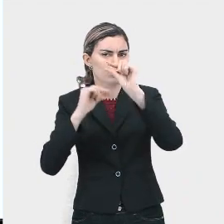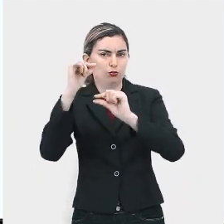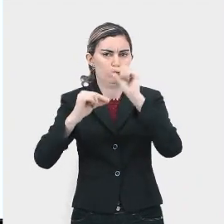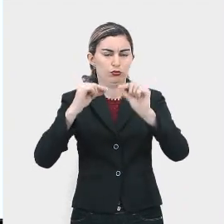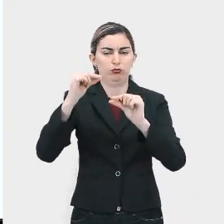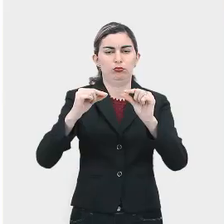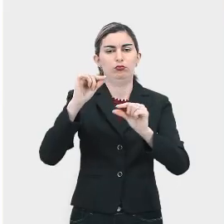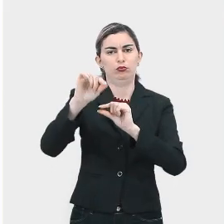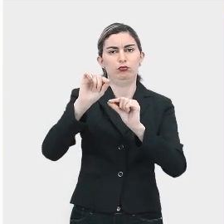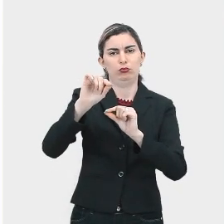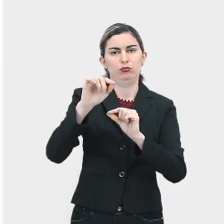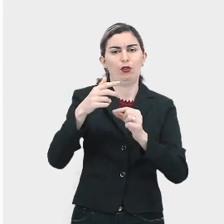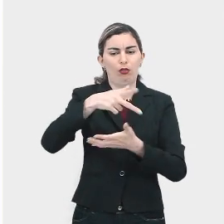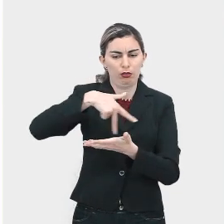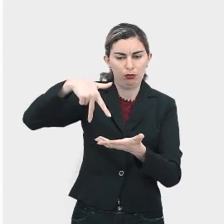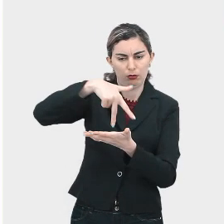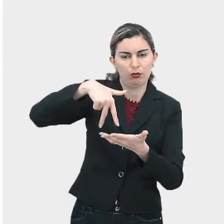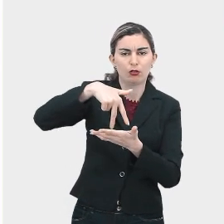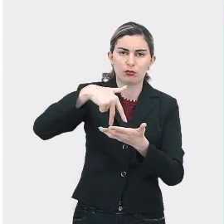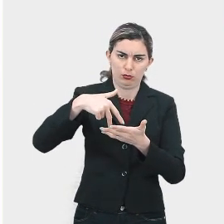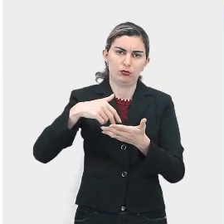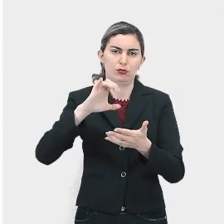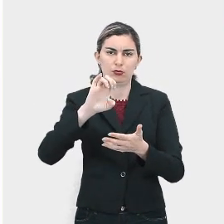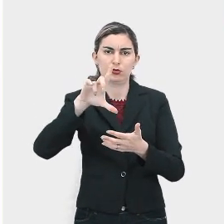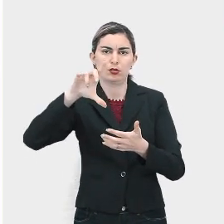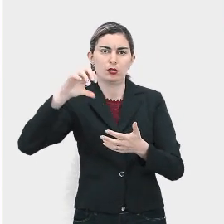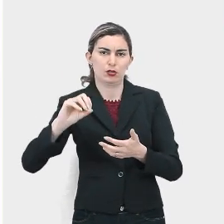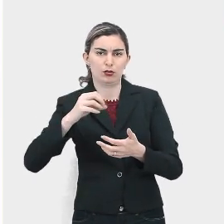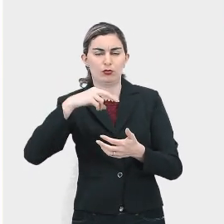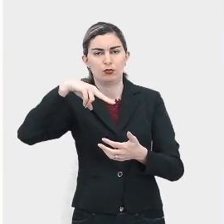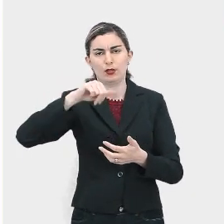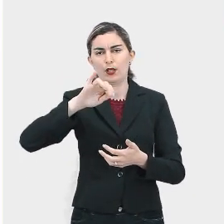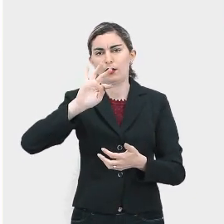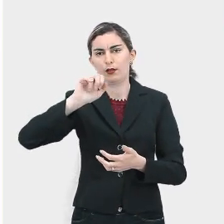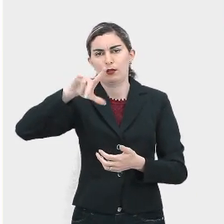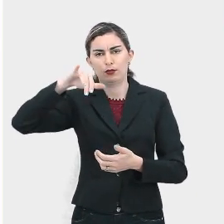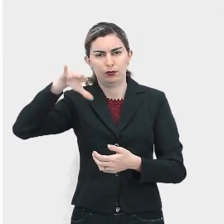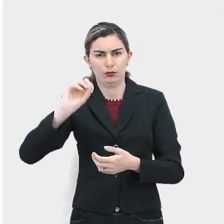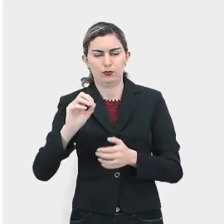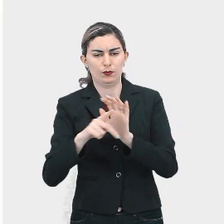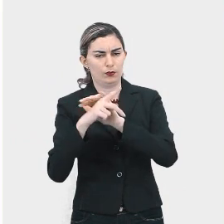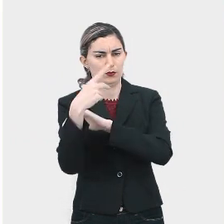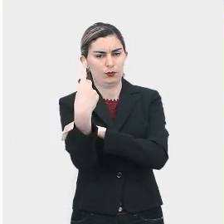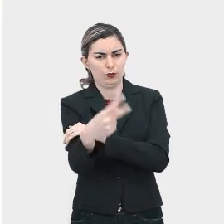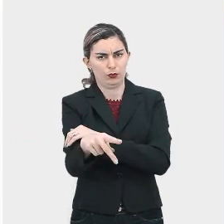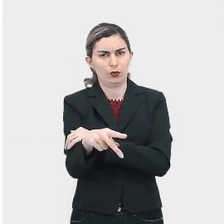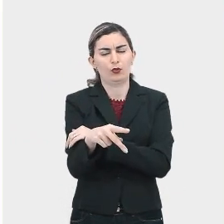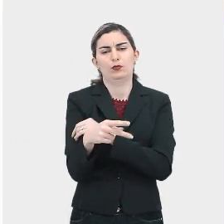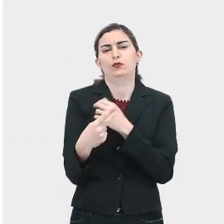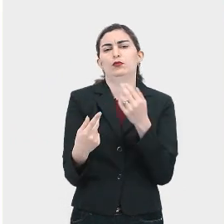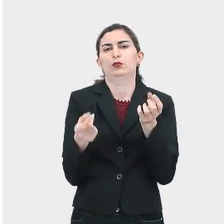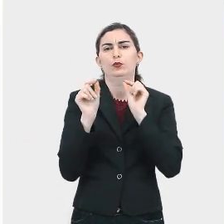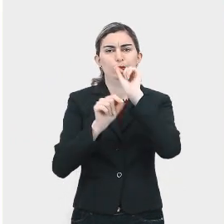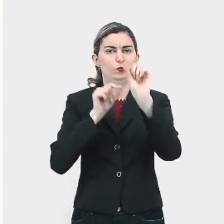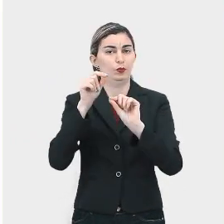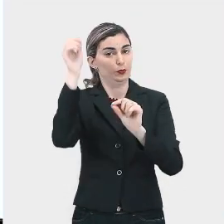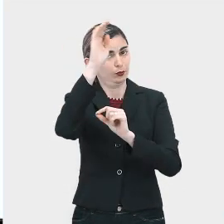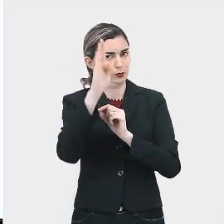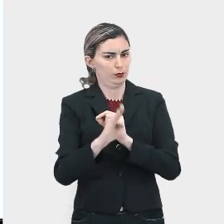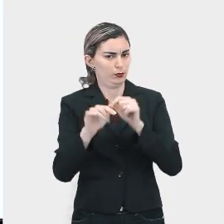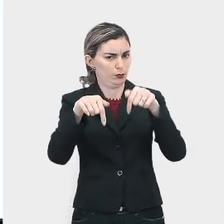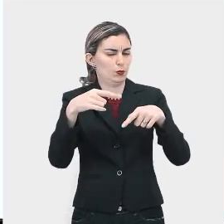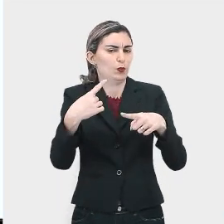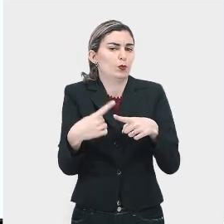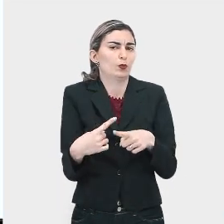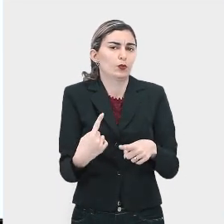ciclo natalino, tá? E especificamente do ciclo natalino brasileiro. Por que, Suelen? Porque existem